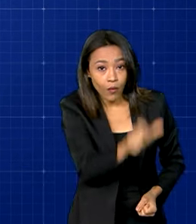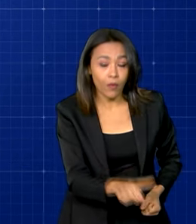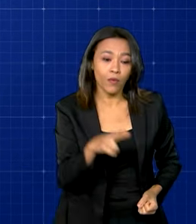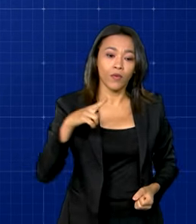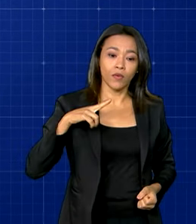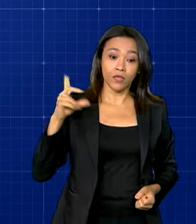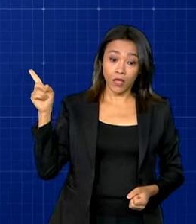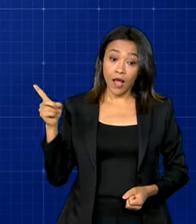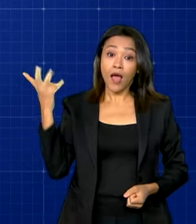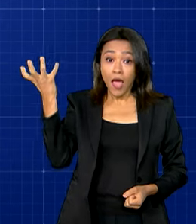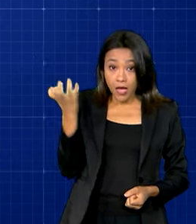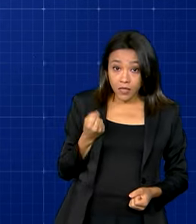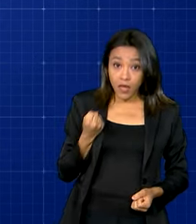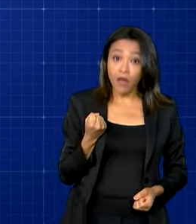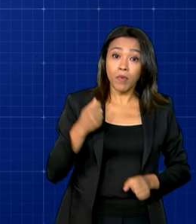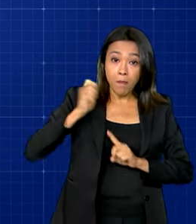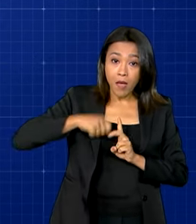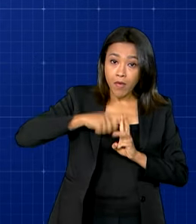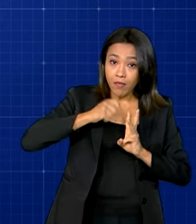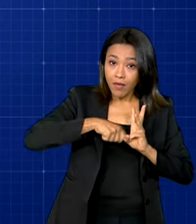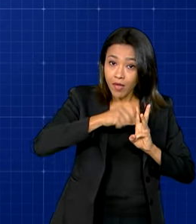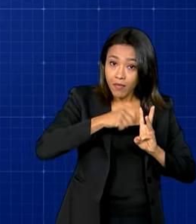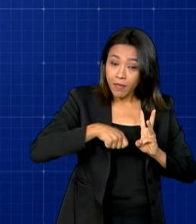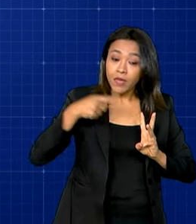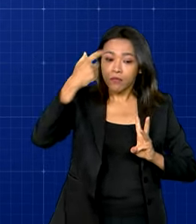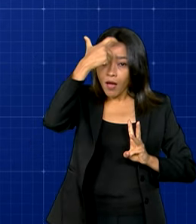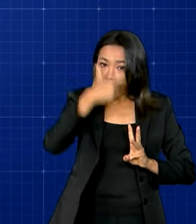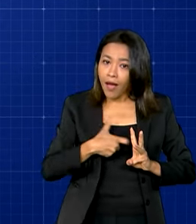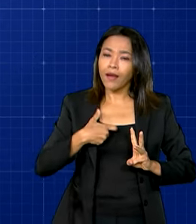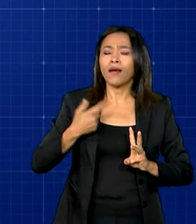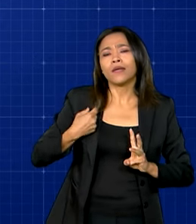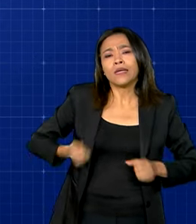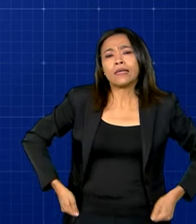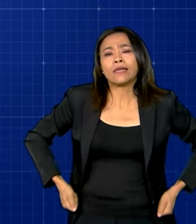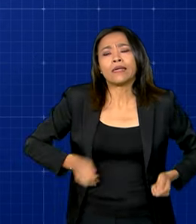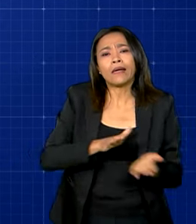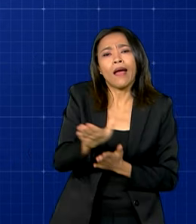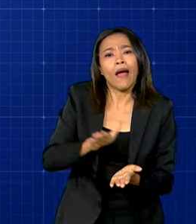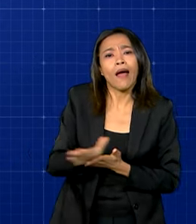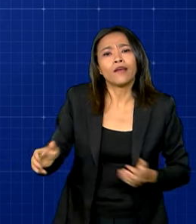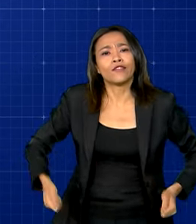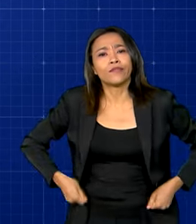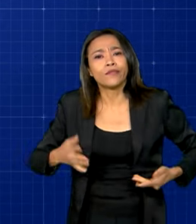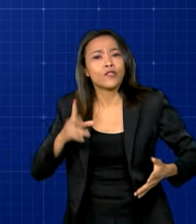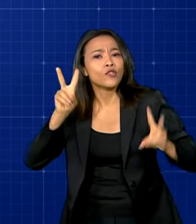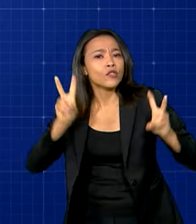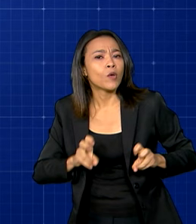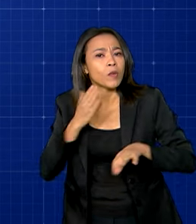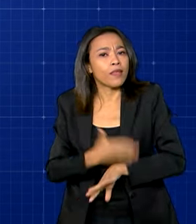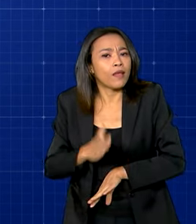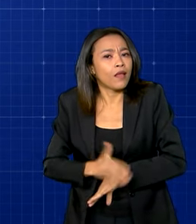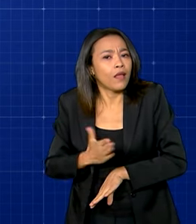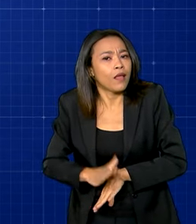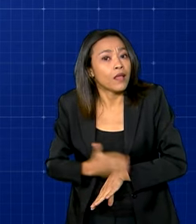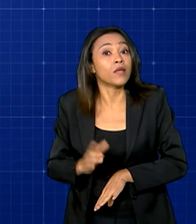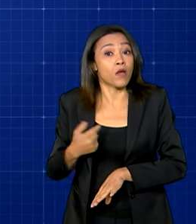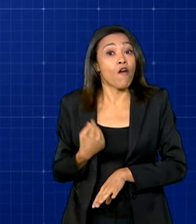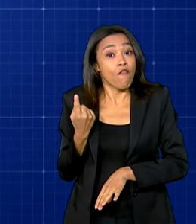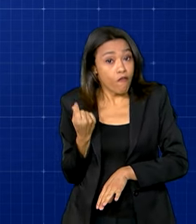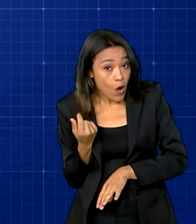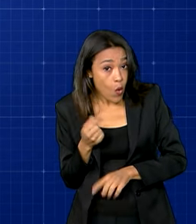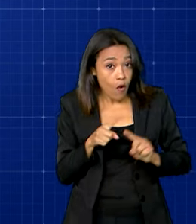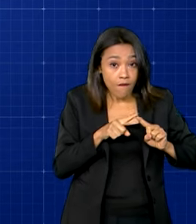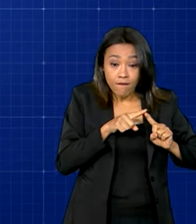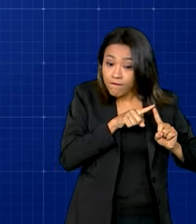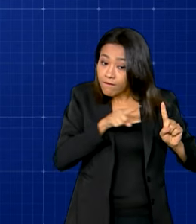beneficiário recebe uma mensalidade para ajudar a custear gastos relacionados a seu treinamento os valores variam de